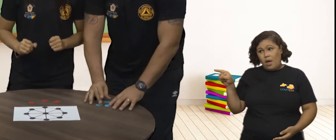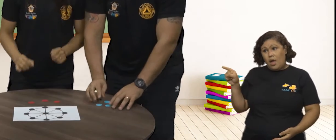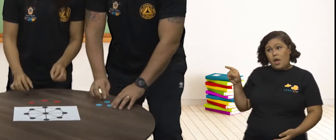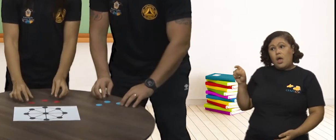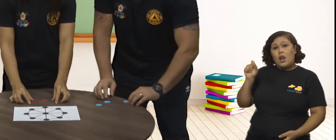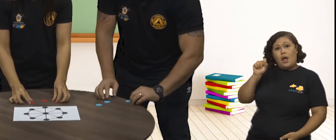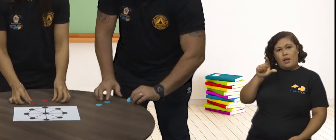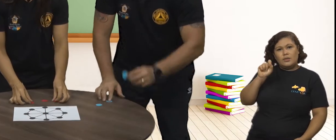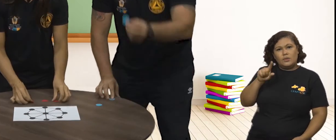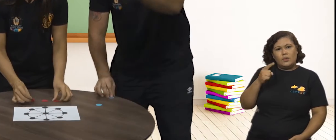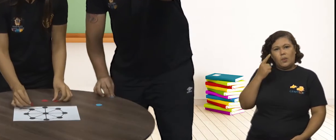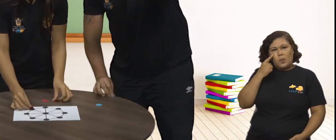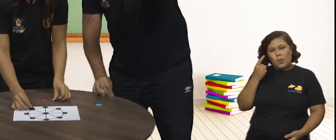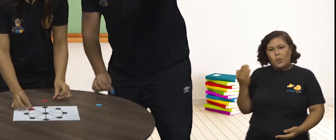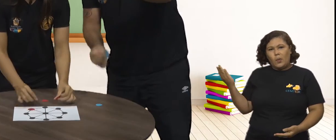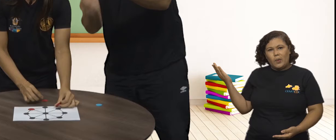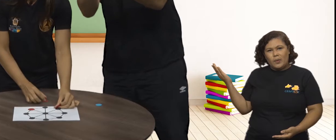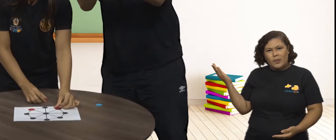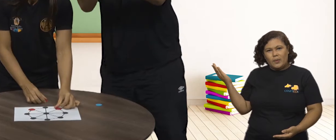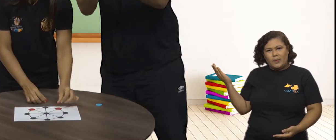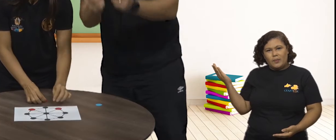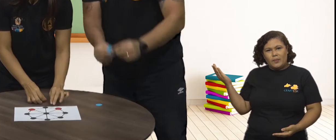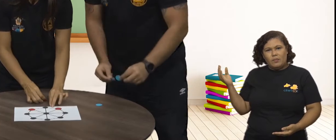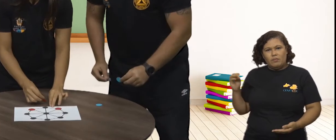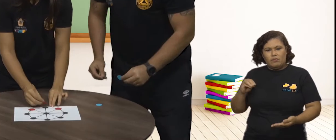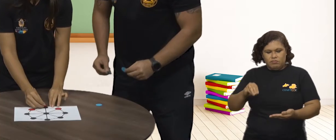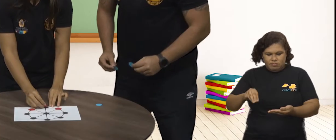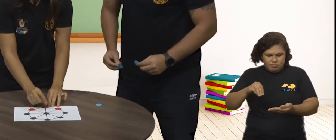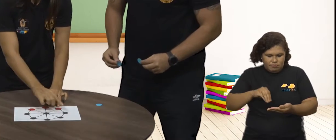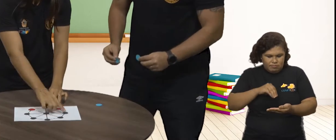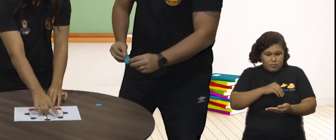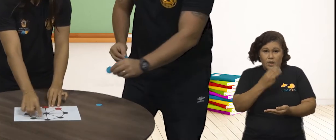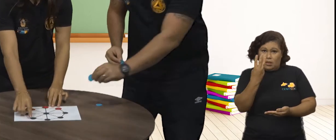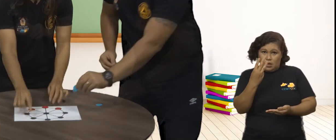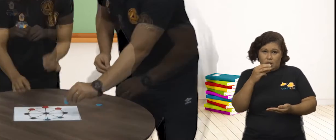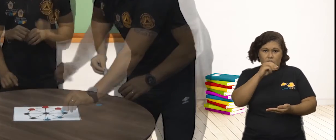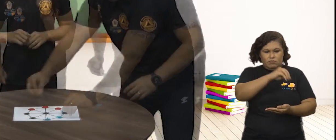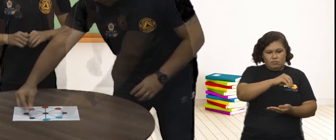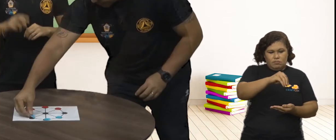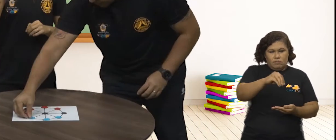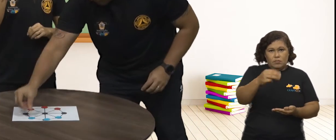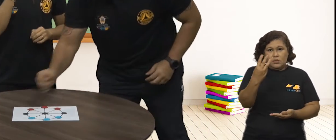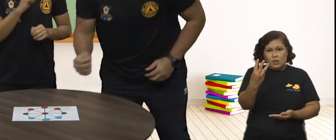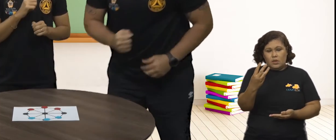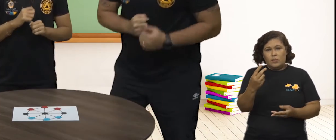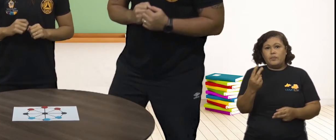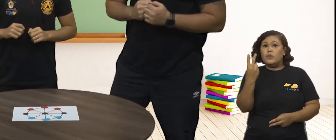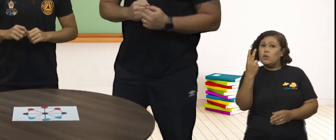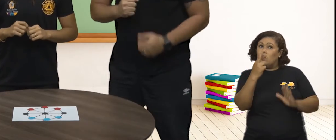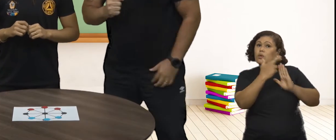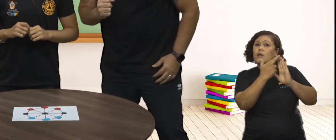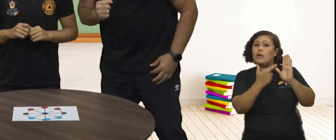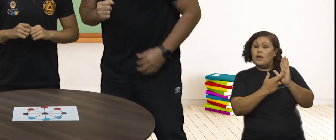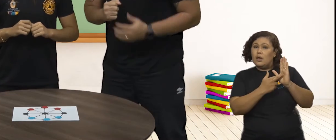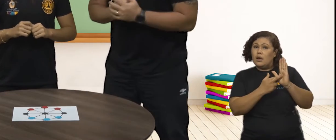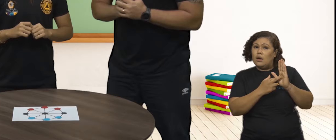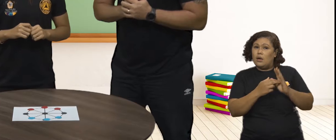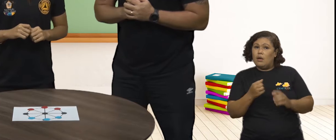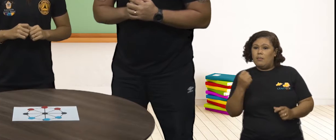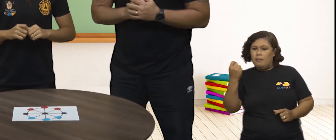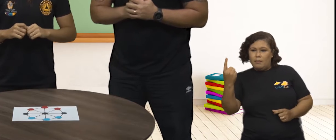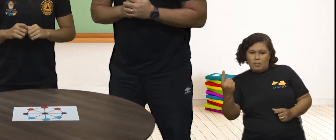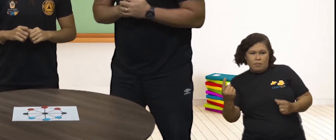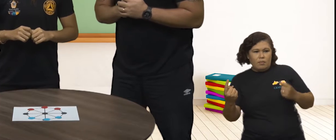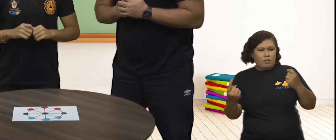peças azuis. Vamos colocar. Coloca aí, professor, do seu lado aqui. A segunda regra, um jogador de cada